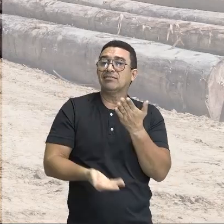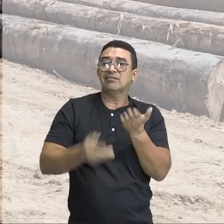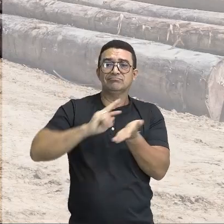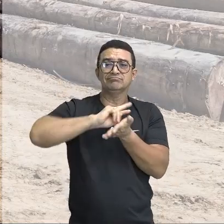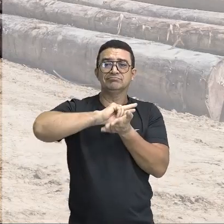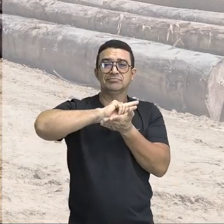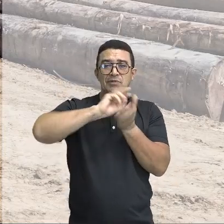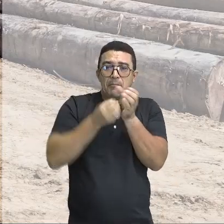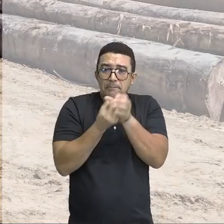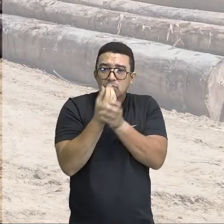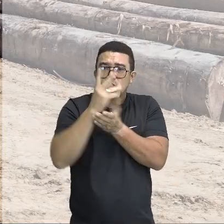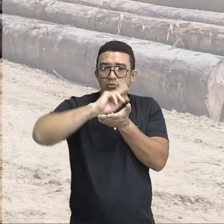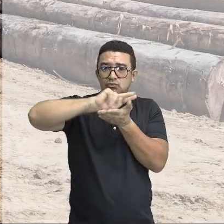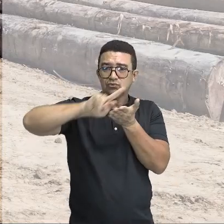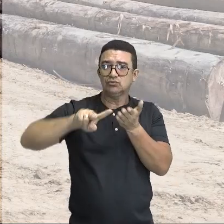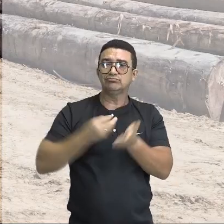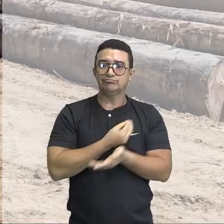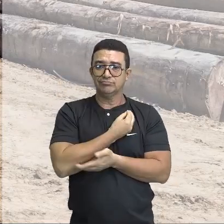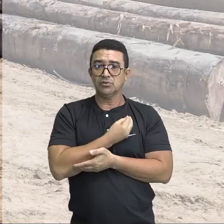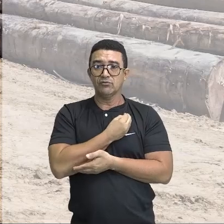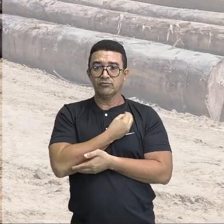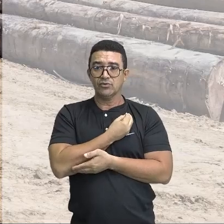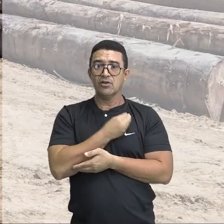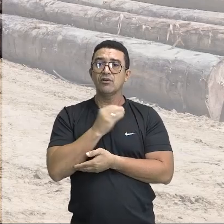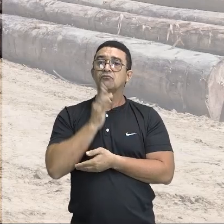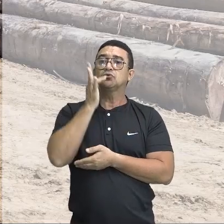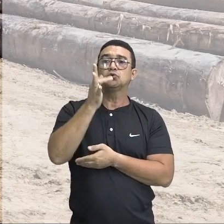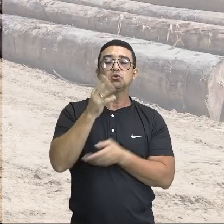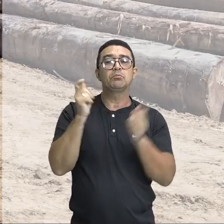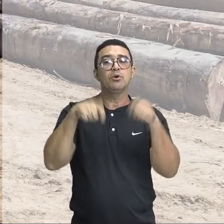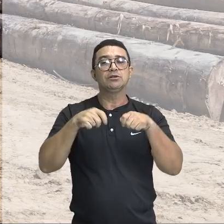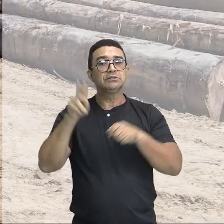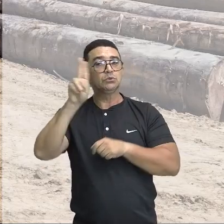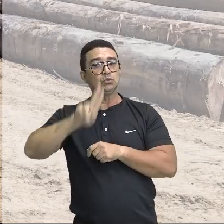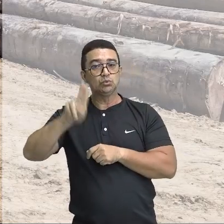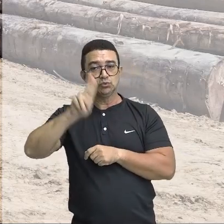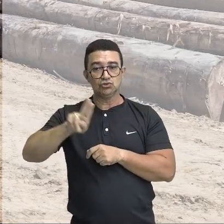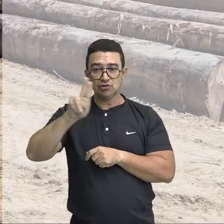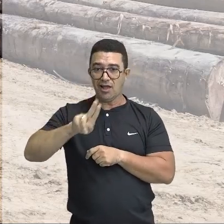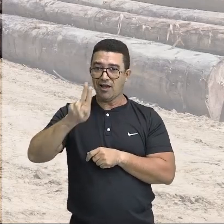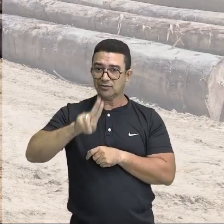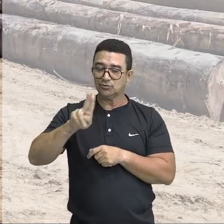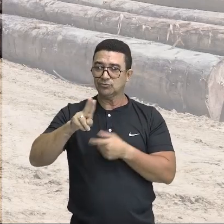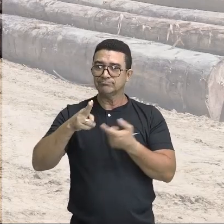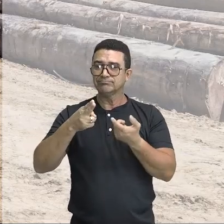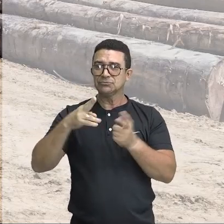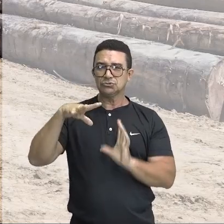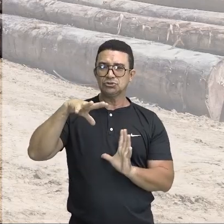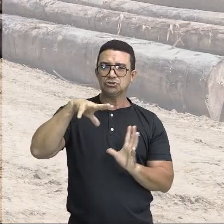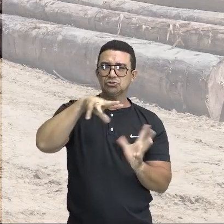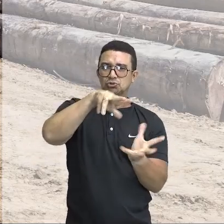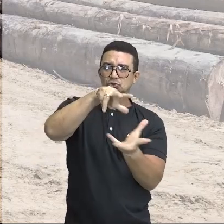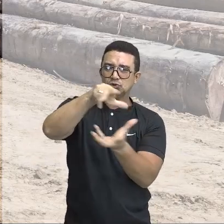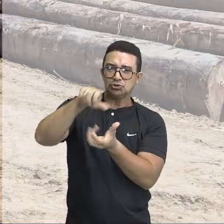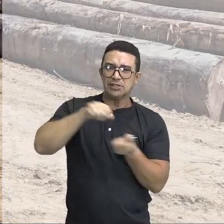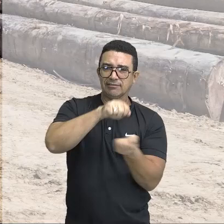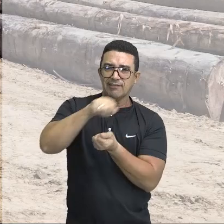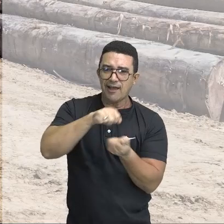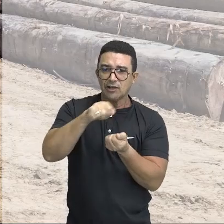que pode ser usado, desde que seja usado de forma sustentável, de forma